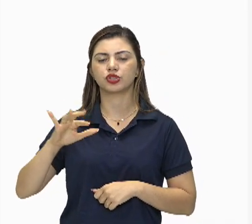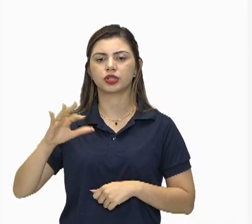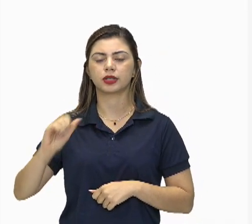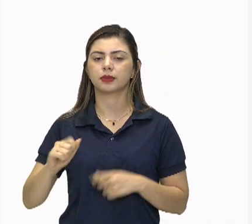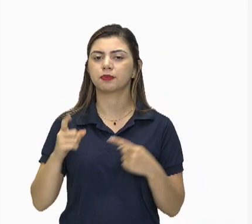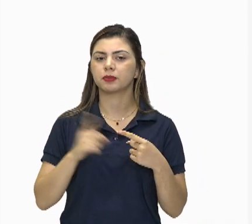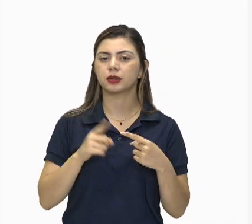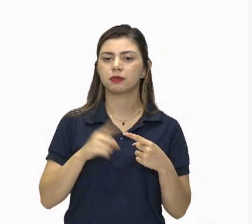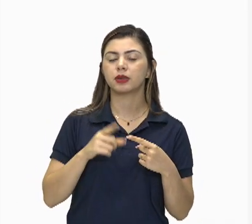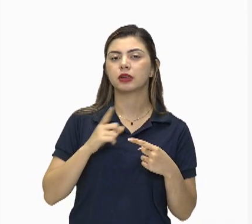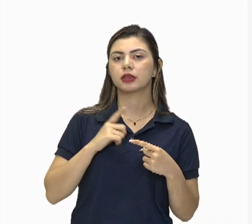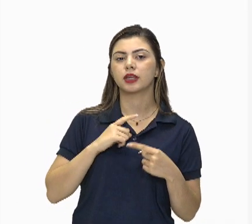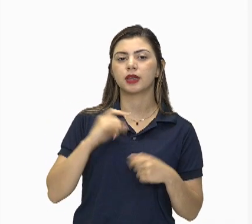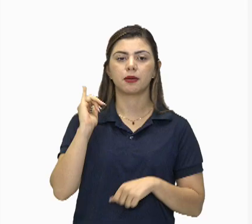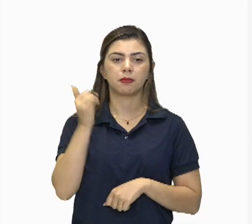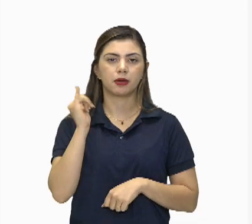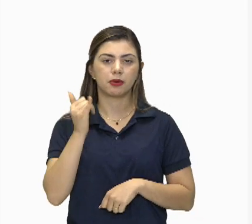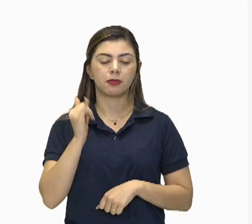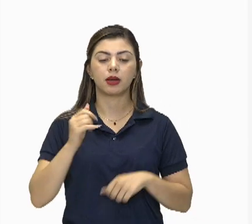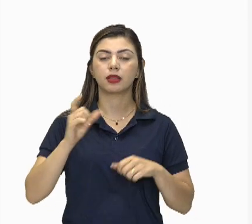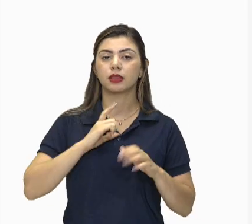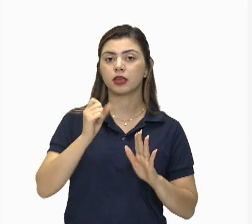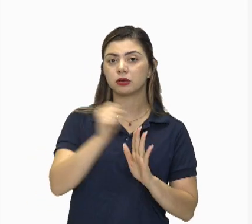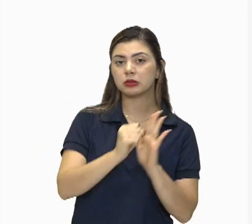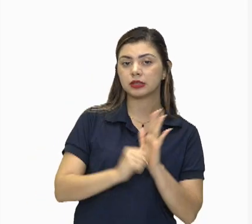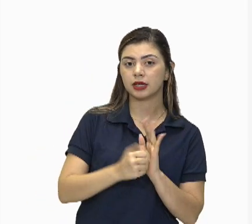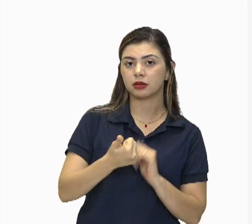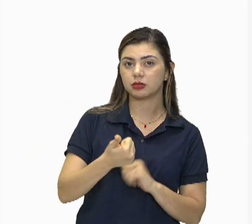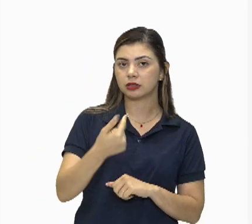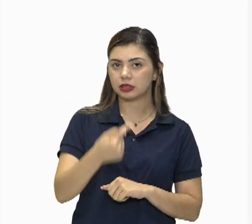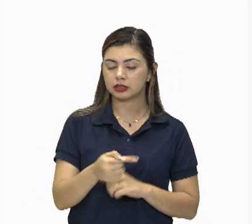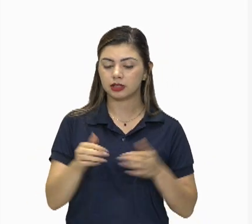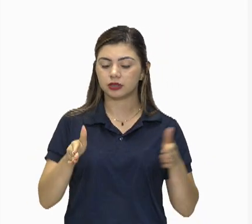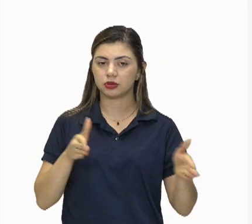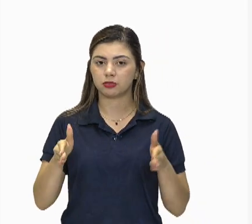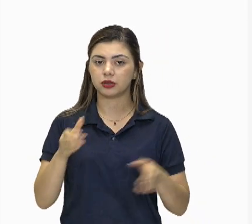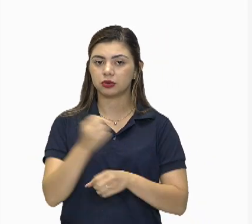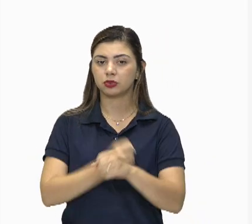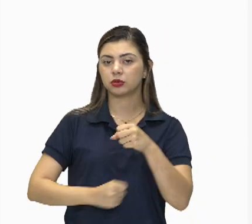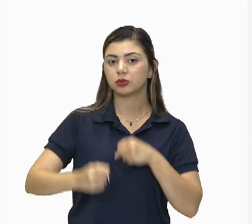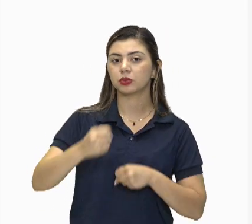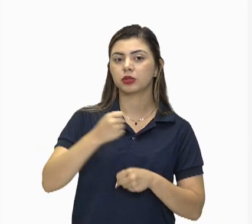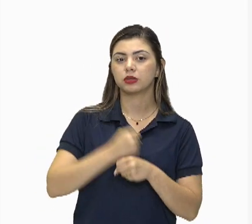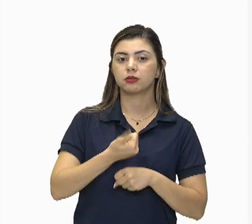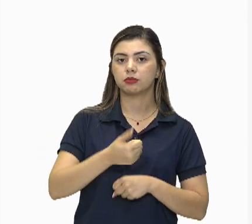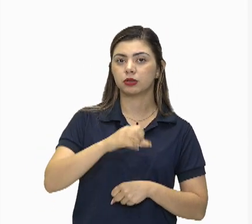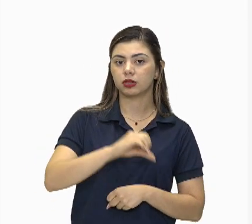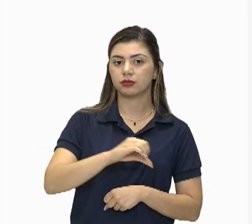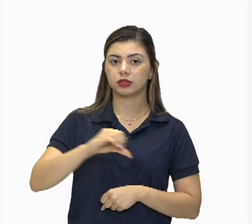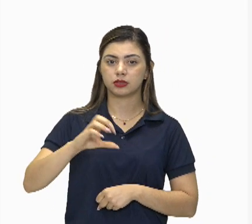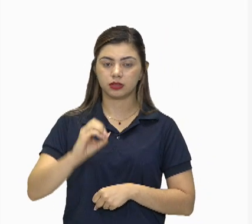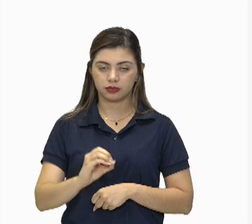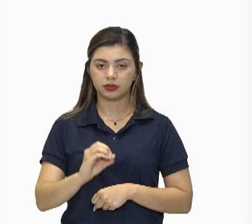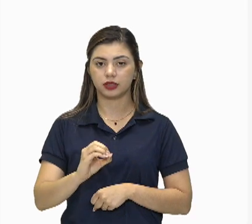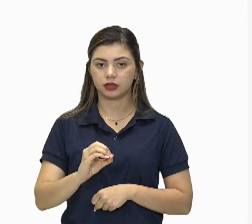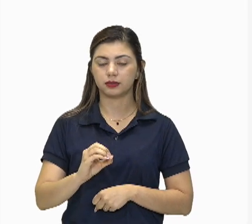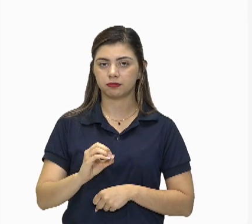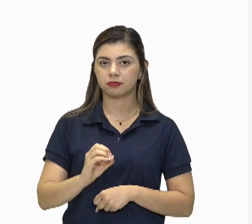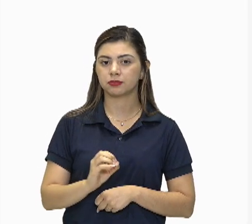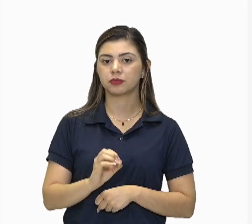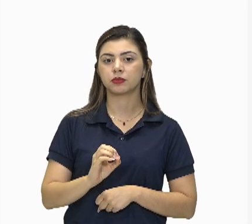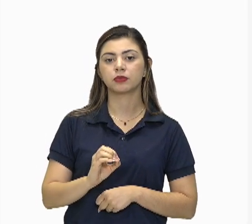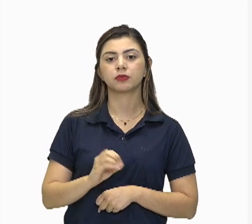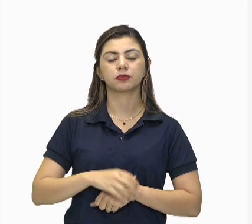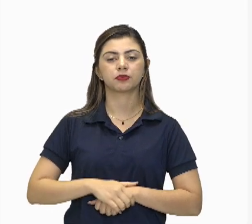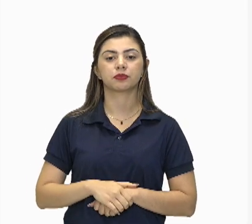a narrativa ocorre, século XVII, do ano 1990.